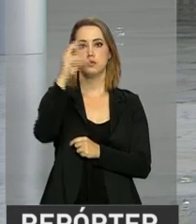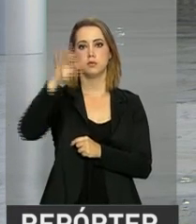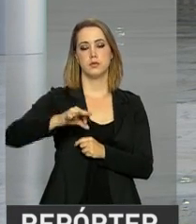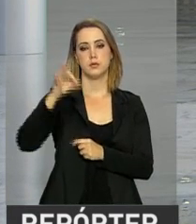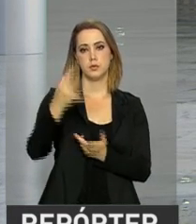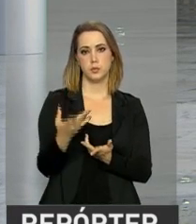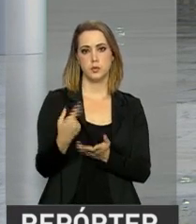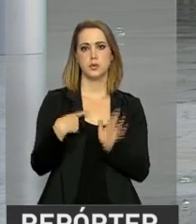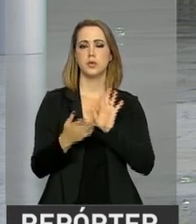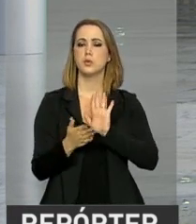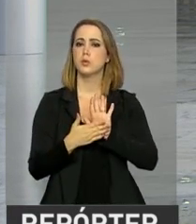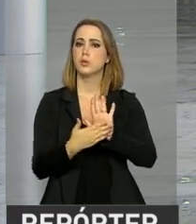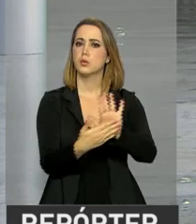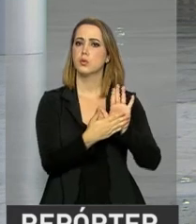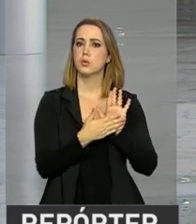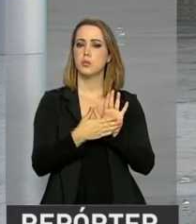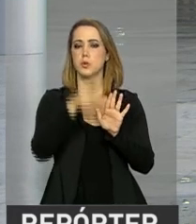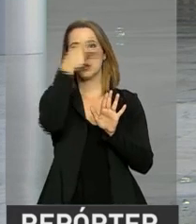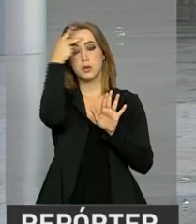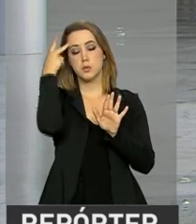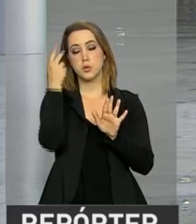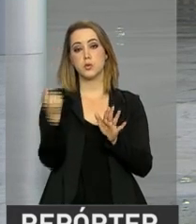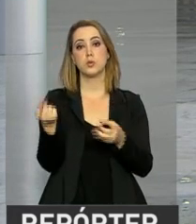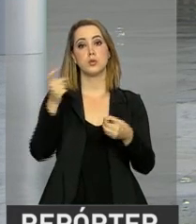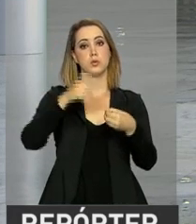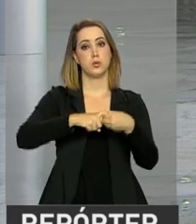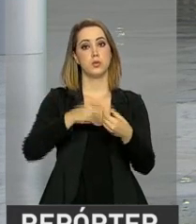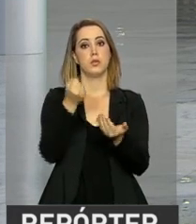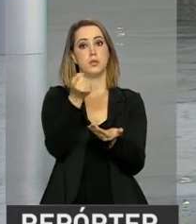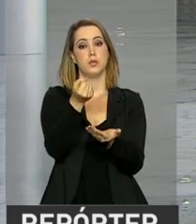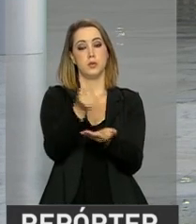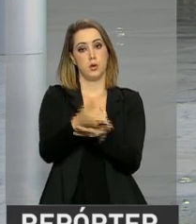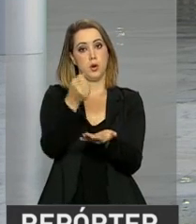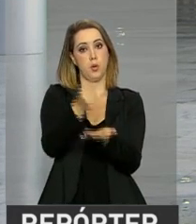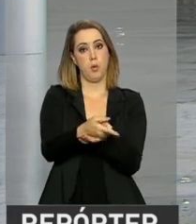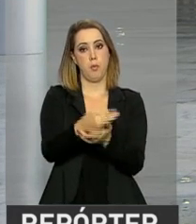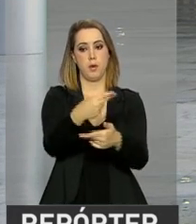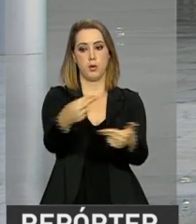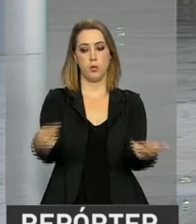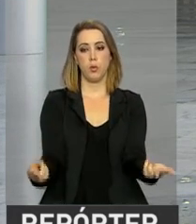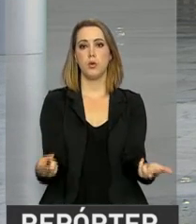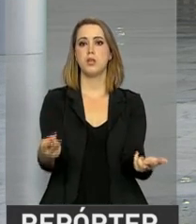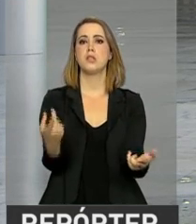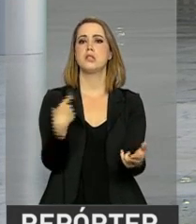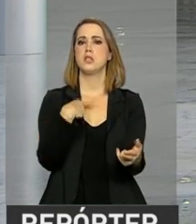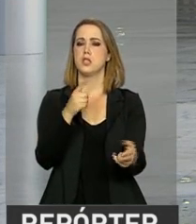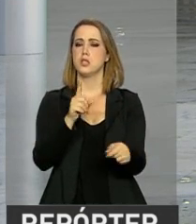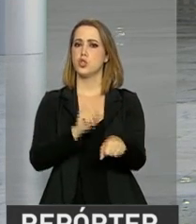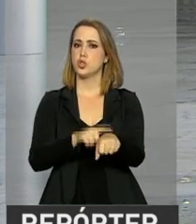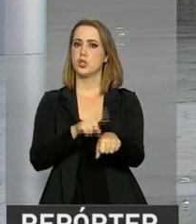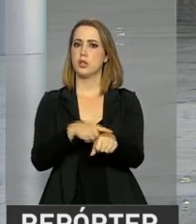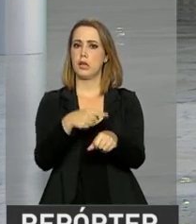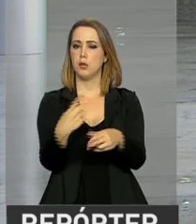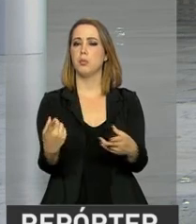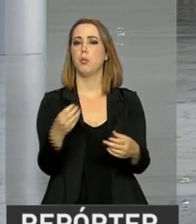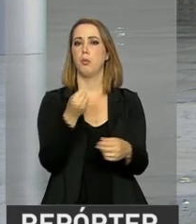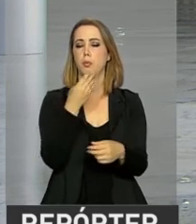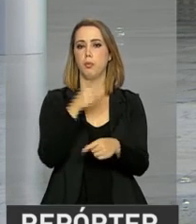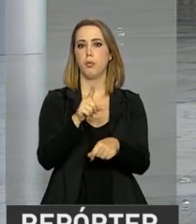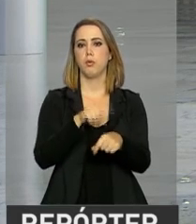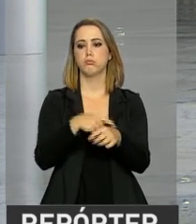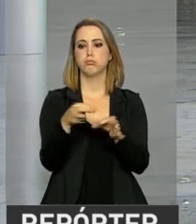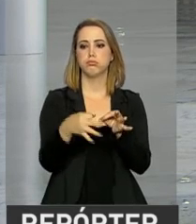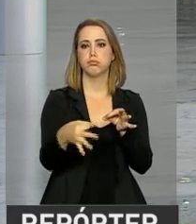aponta que o consumidor está voltando a comprar bens de consumo duráveis como por exemplo fogão e geladeira e outros